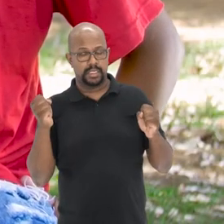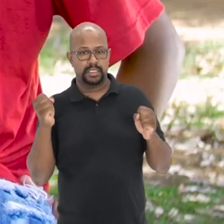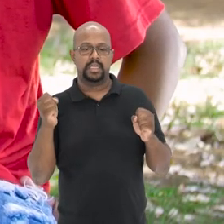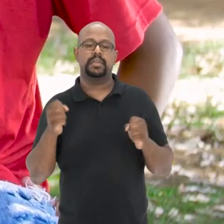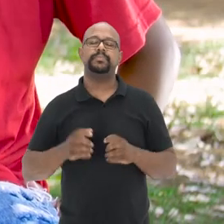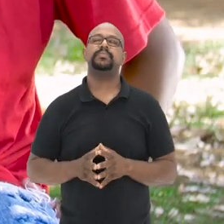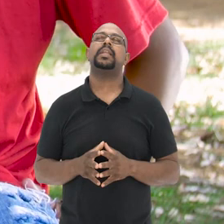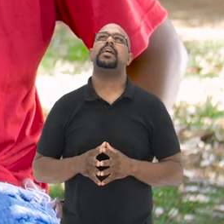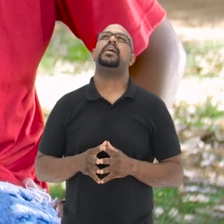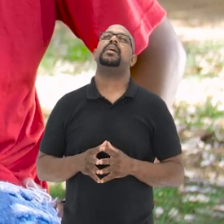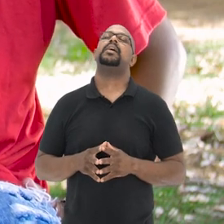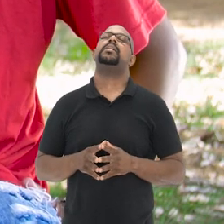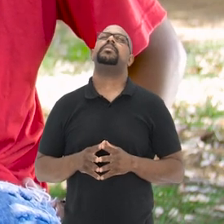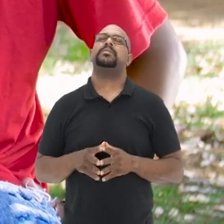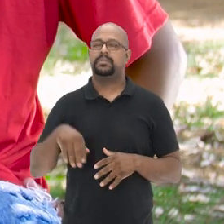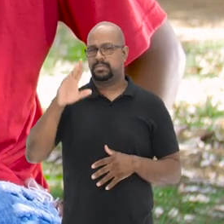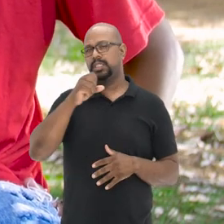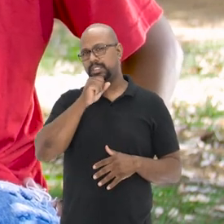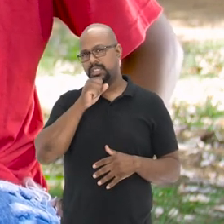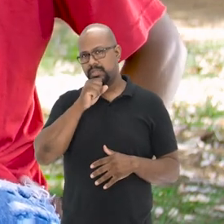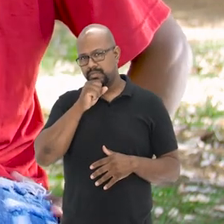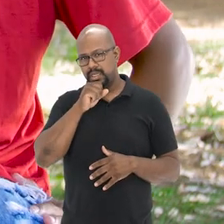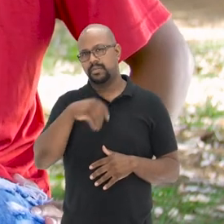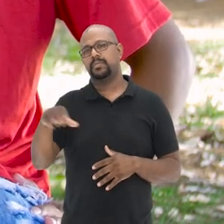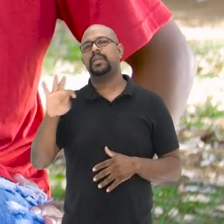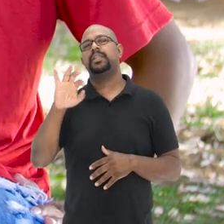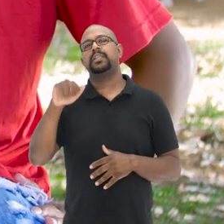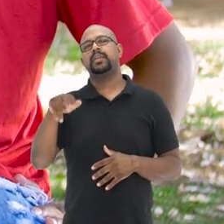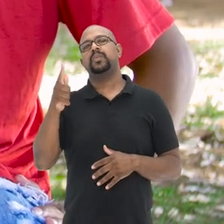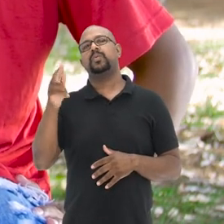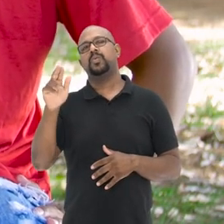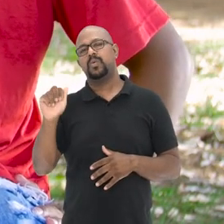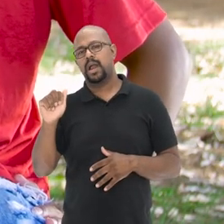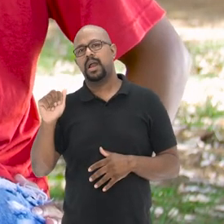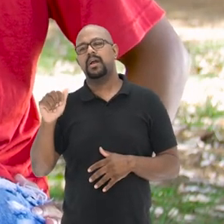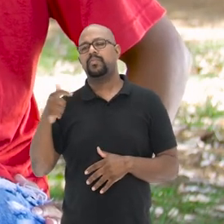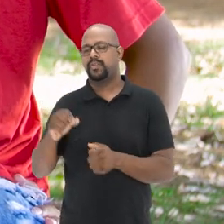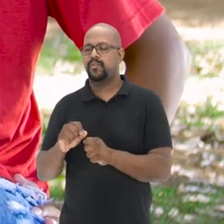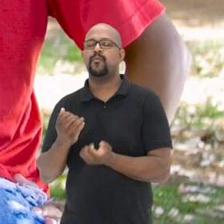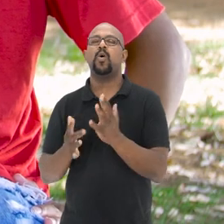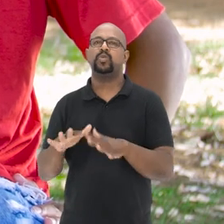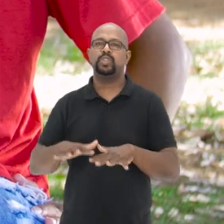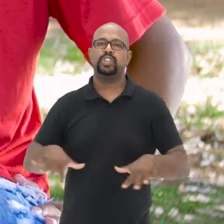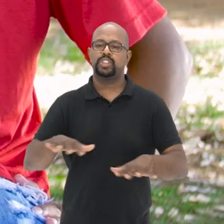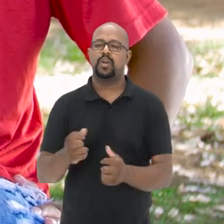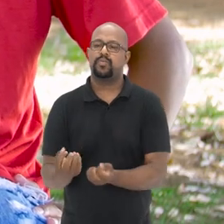acorda, né? Os mais velhos sumam o petanguá, fica no fogo de